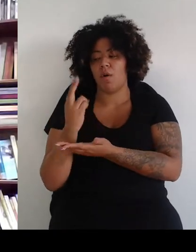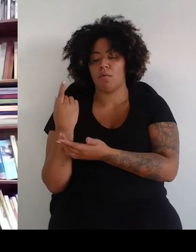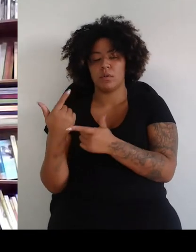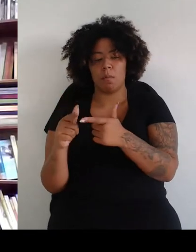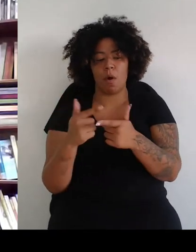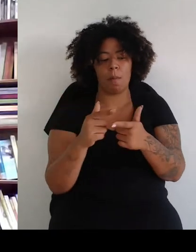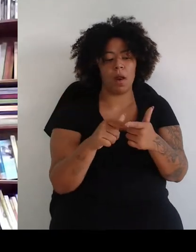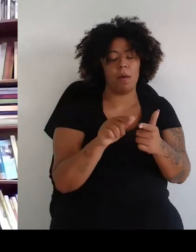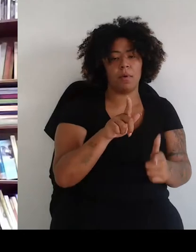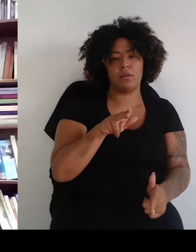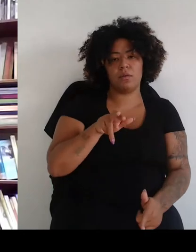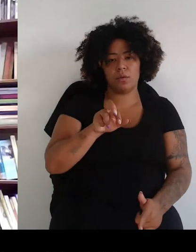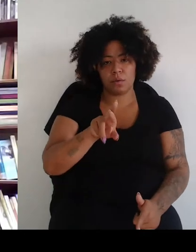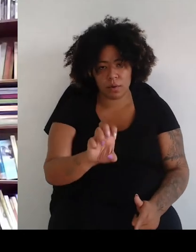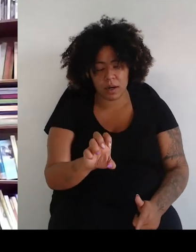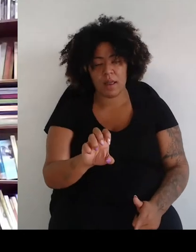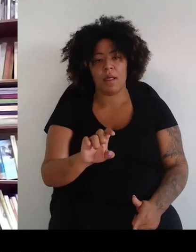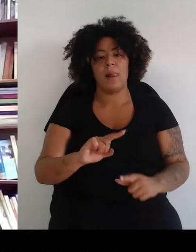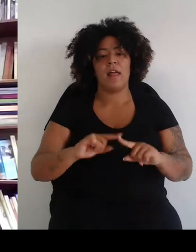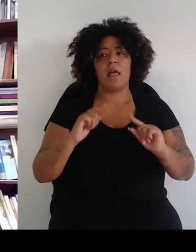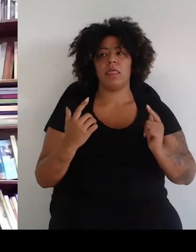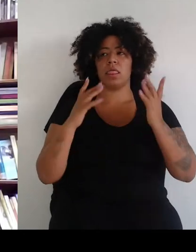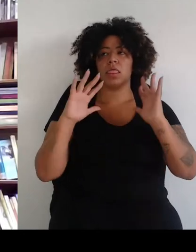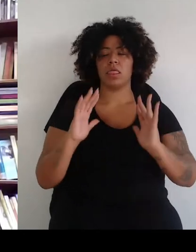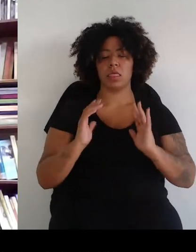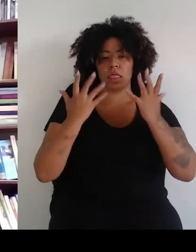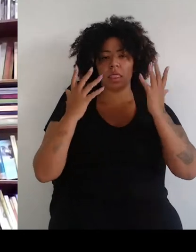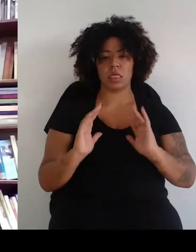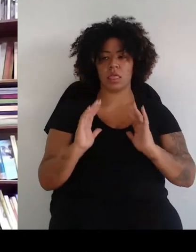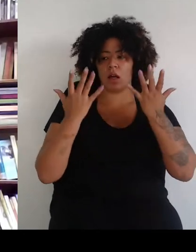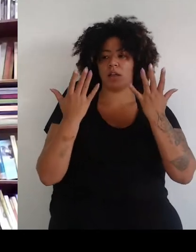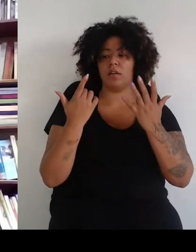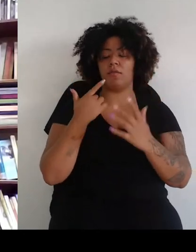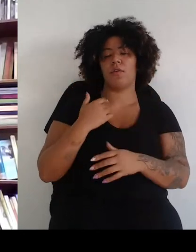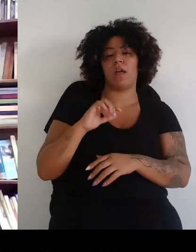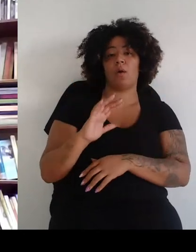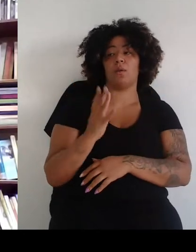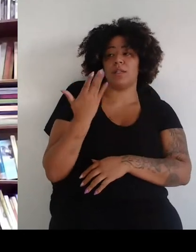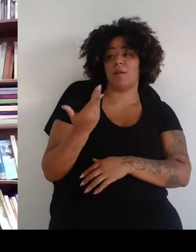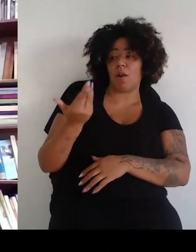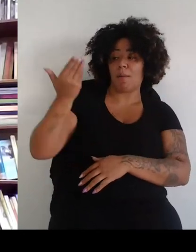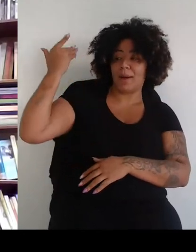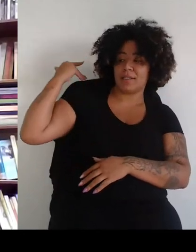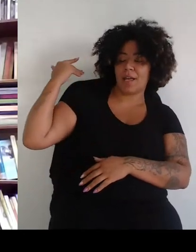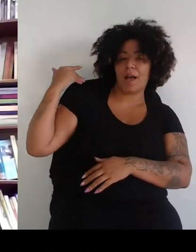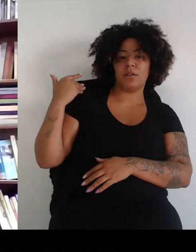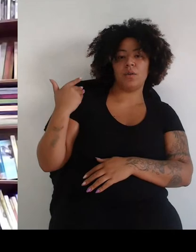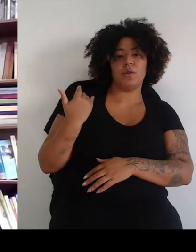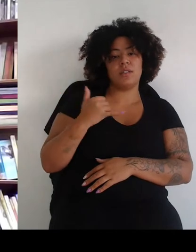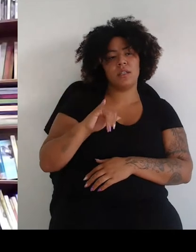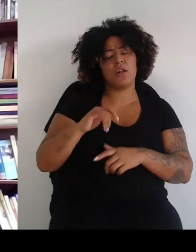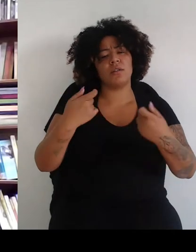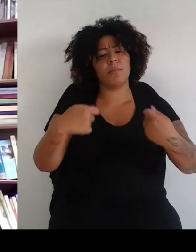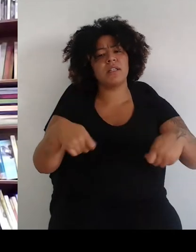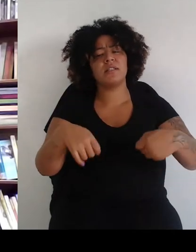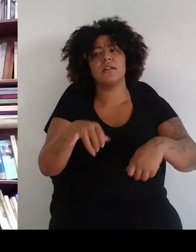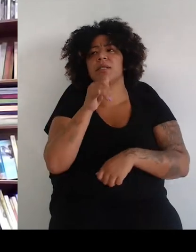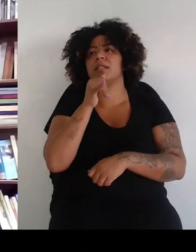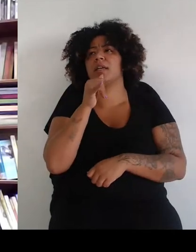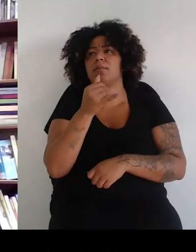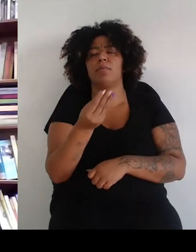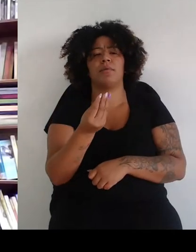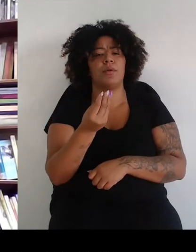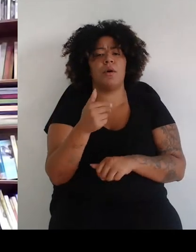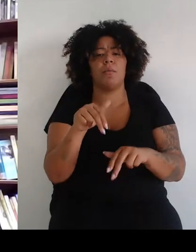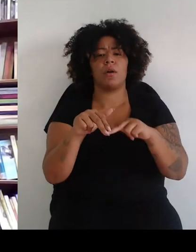Celebrar essas dinâmicas que foram suprimidas no passado e se nós devemos celebrá-las através de uma